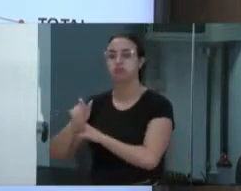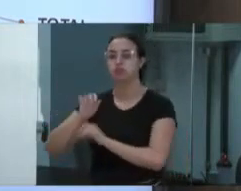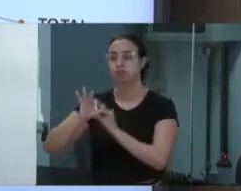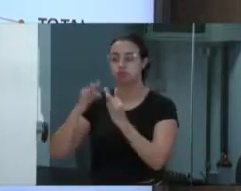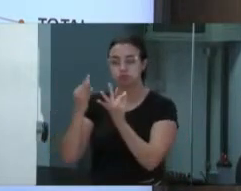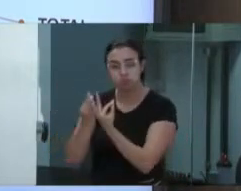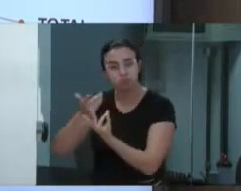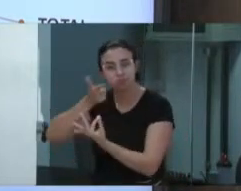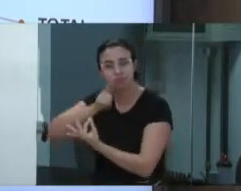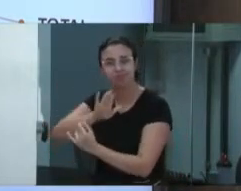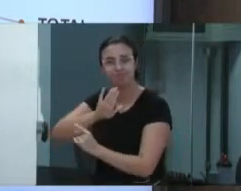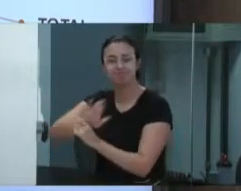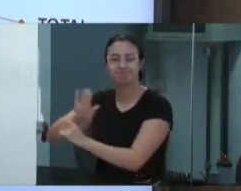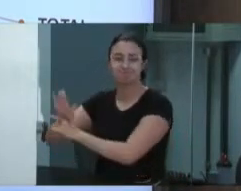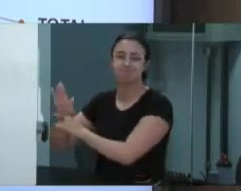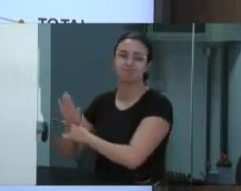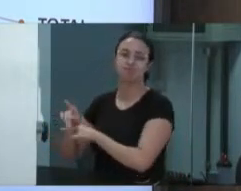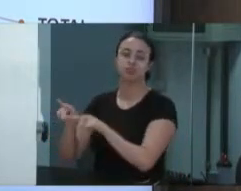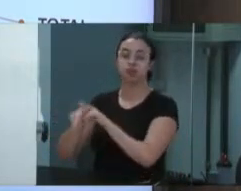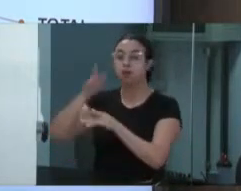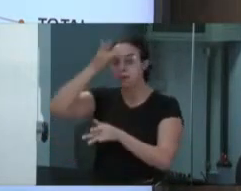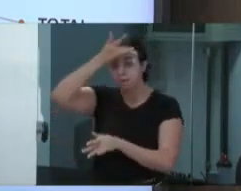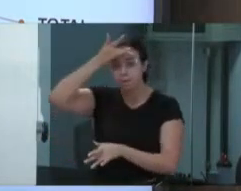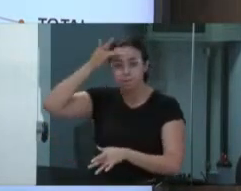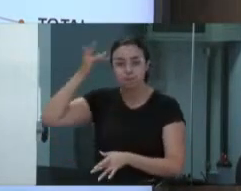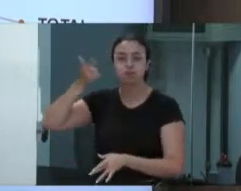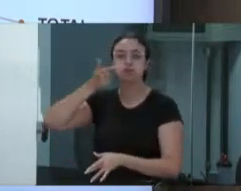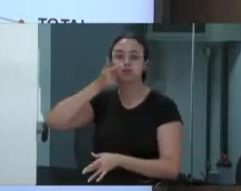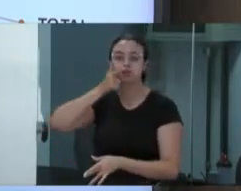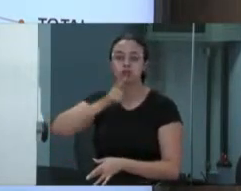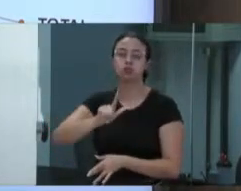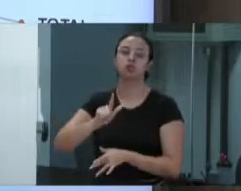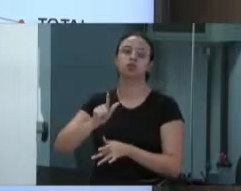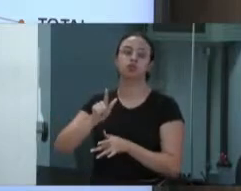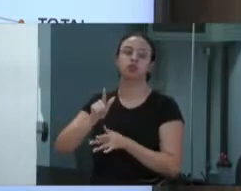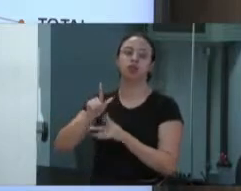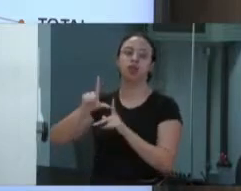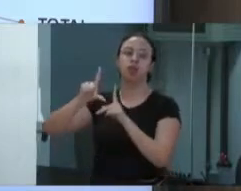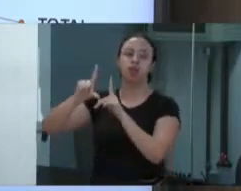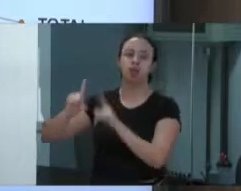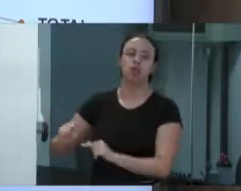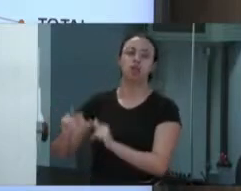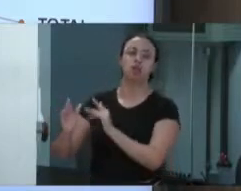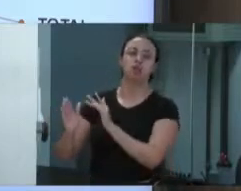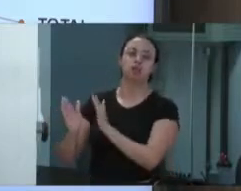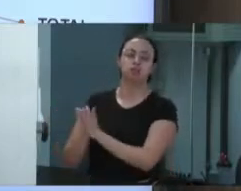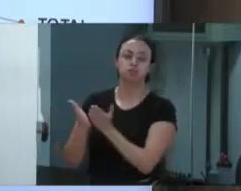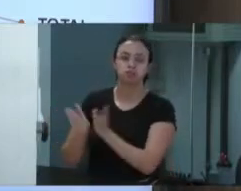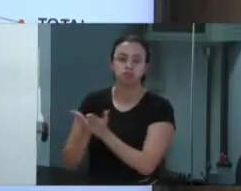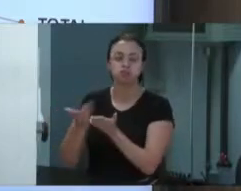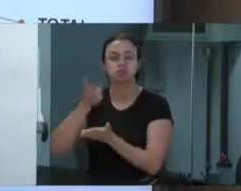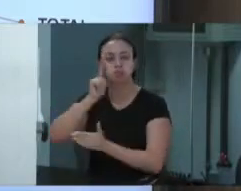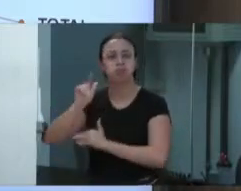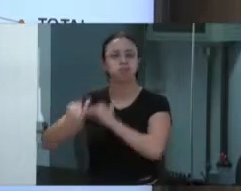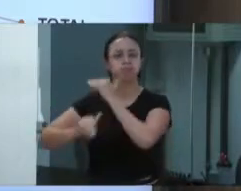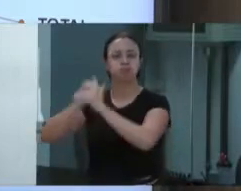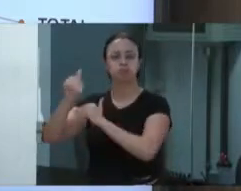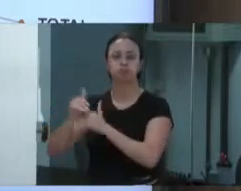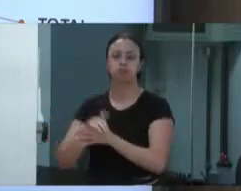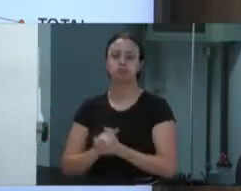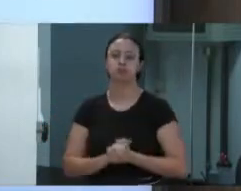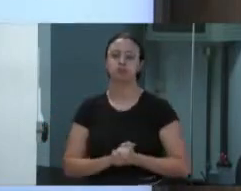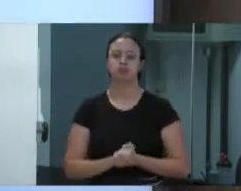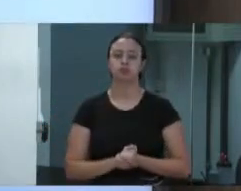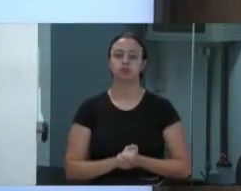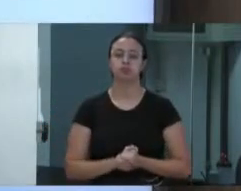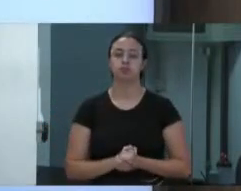está aumentando e mais pessoas que estão saindo dessa linha da extrema pobreza. Então, finalizamos junho com esse valor de